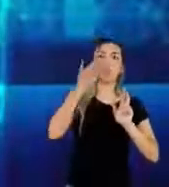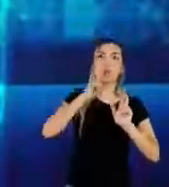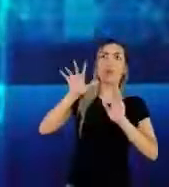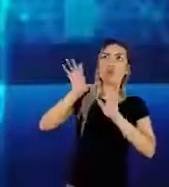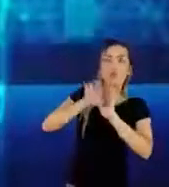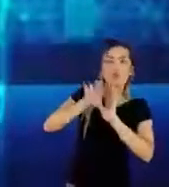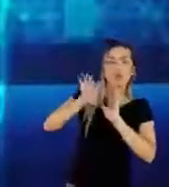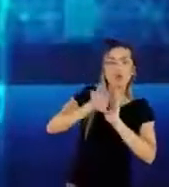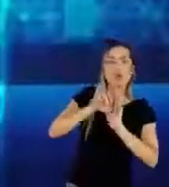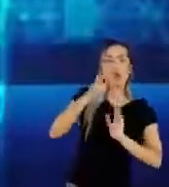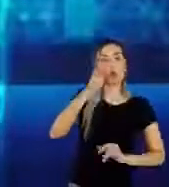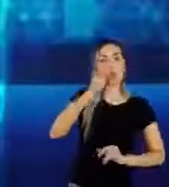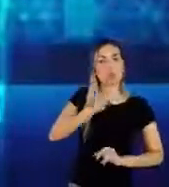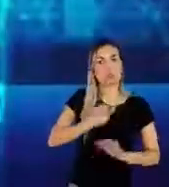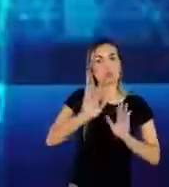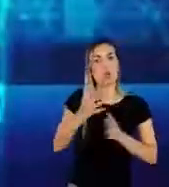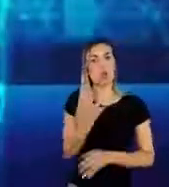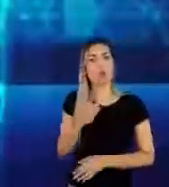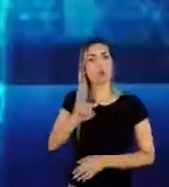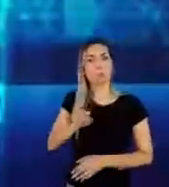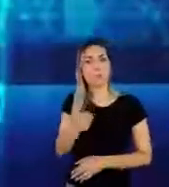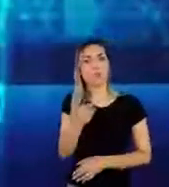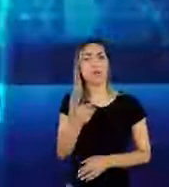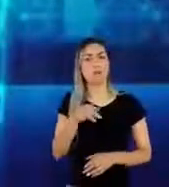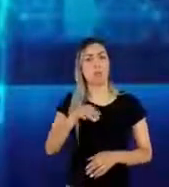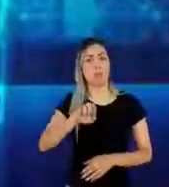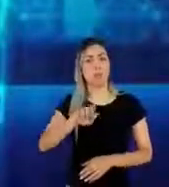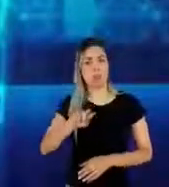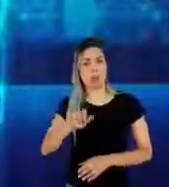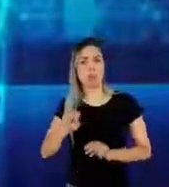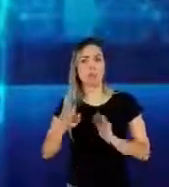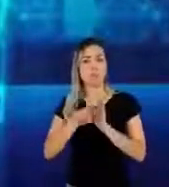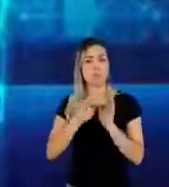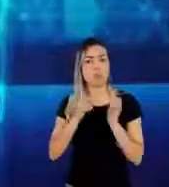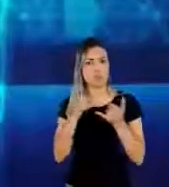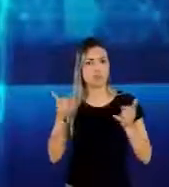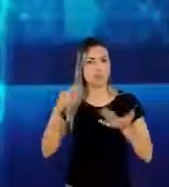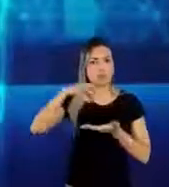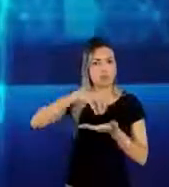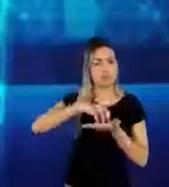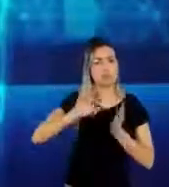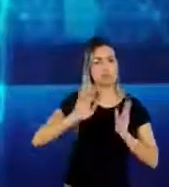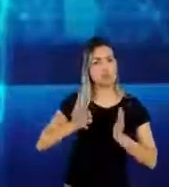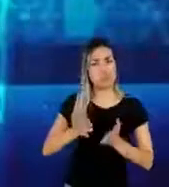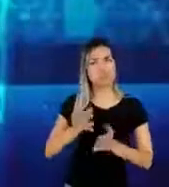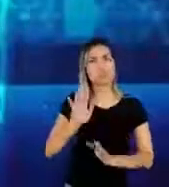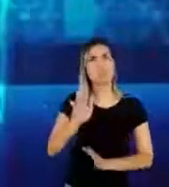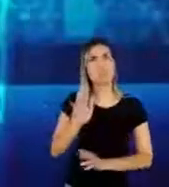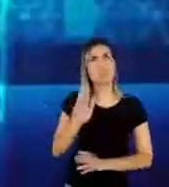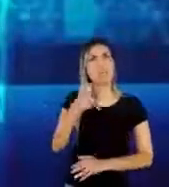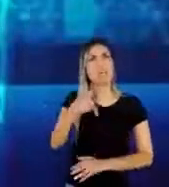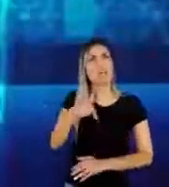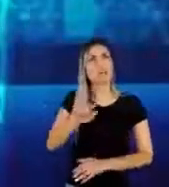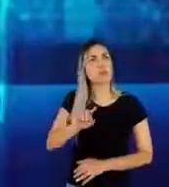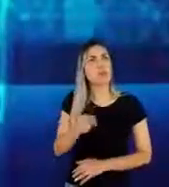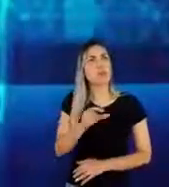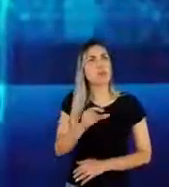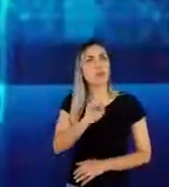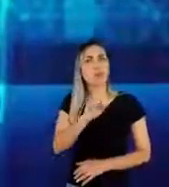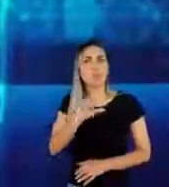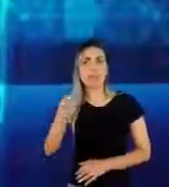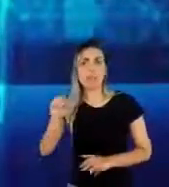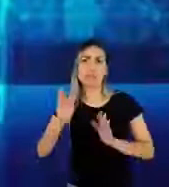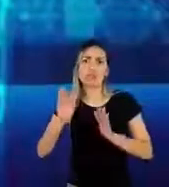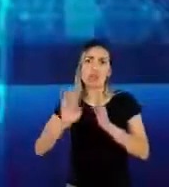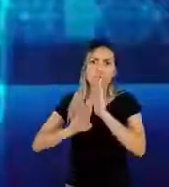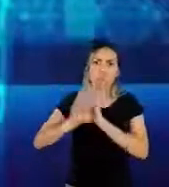geração centralizada, praticamente, Gustavo, estamos batendo 8 mil megas, já está com 7.800 praticamente de geração